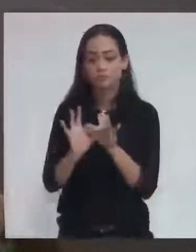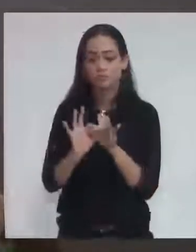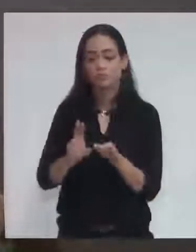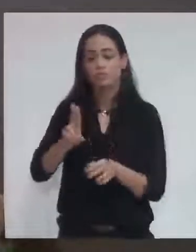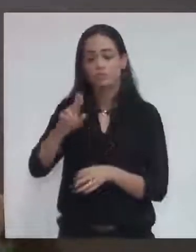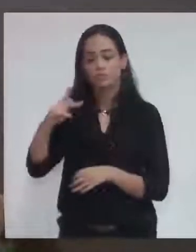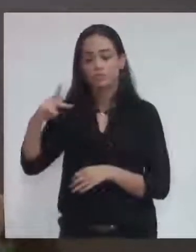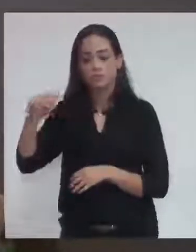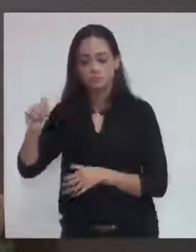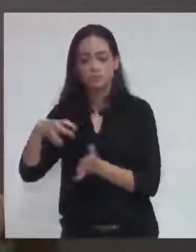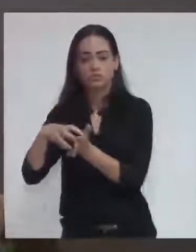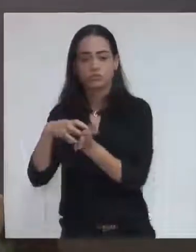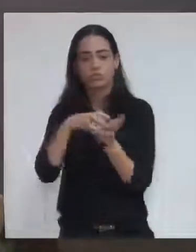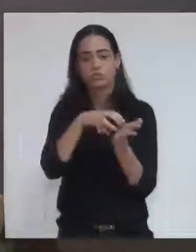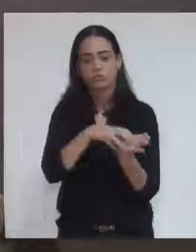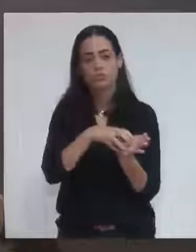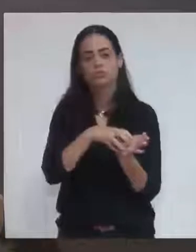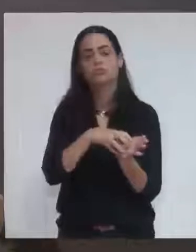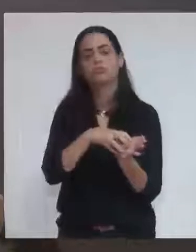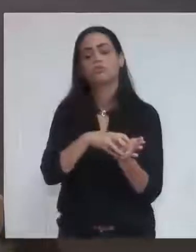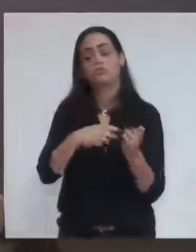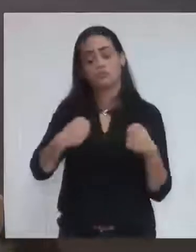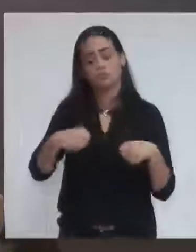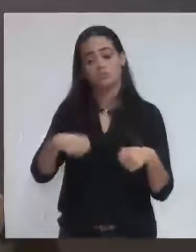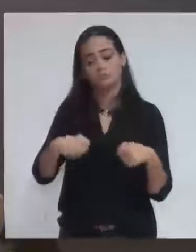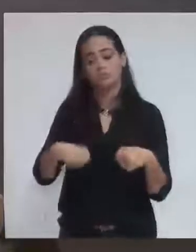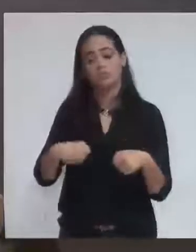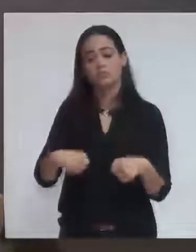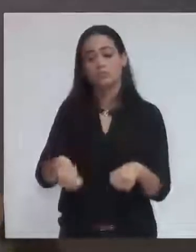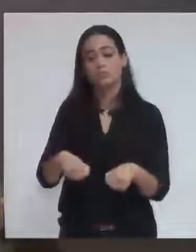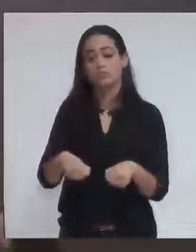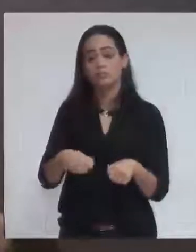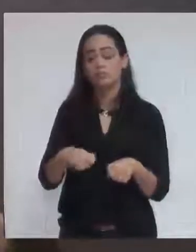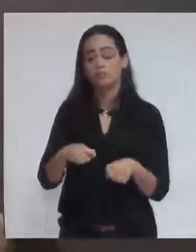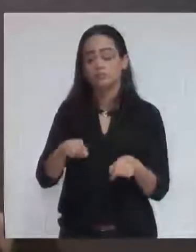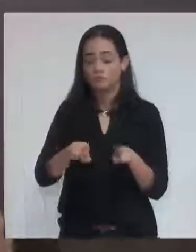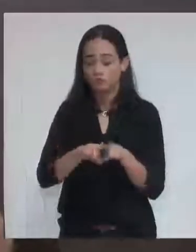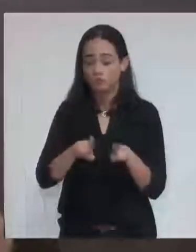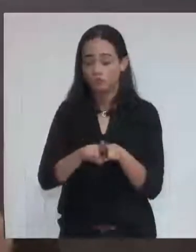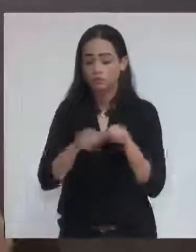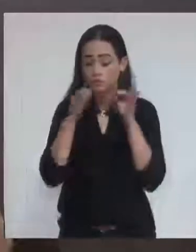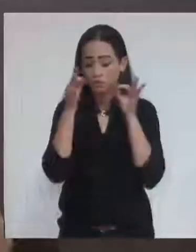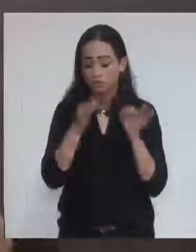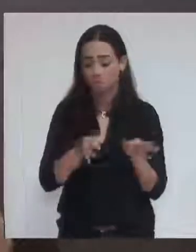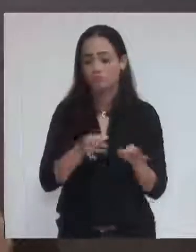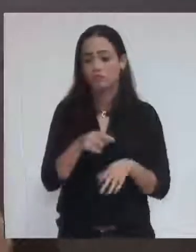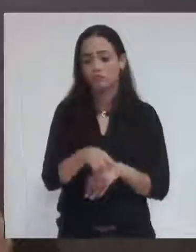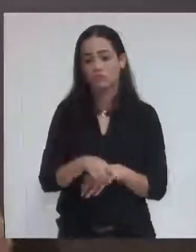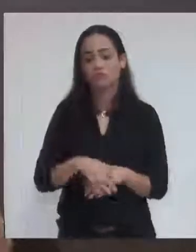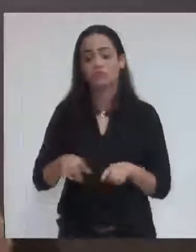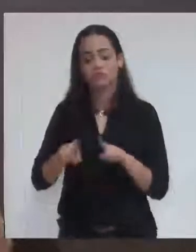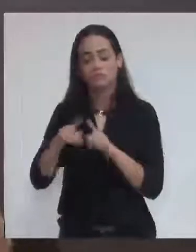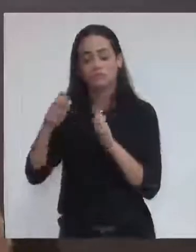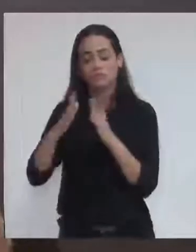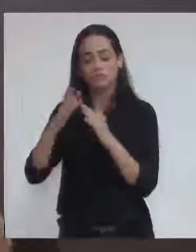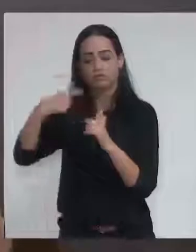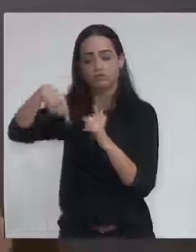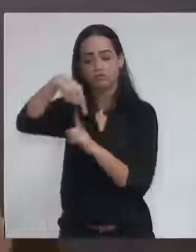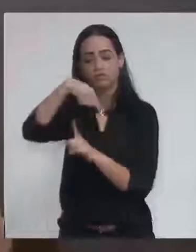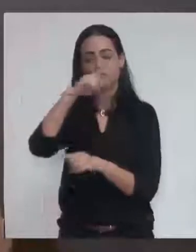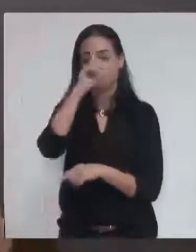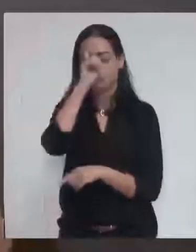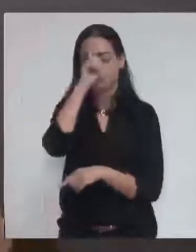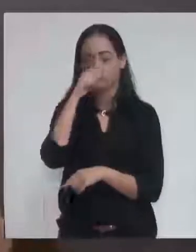a Policlínica precisa de cuidado, e a Santa Casa precisa estar com um olhar diferente. Se a gente continuar não fazendo a